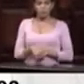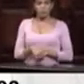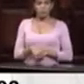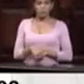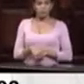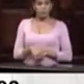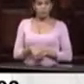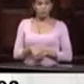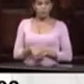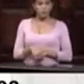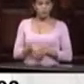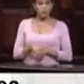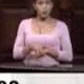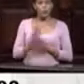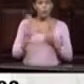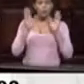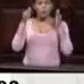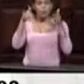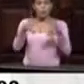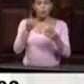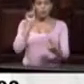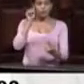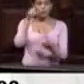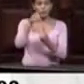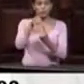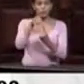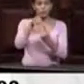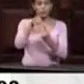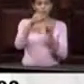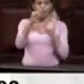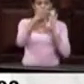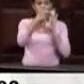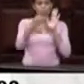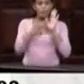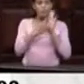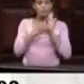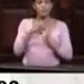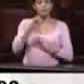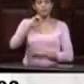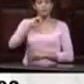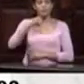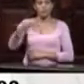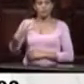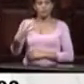o destaque à emenda aditiva 04,